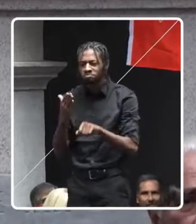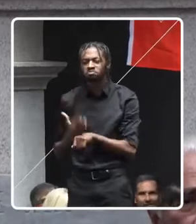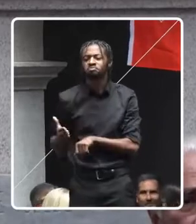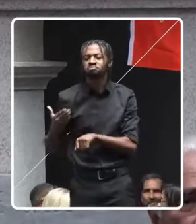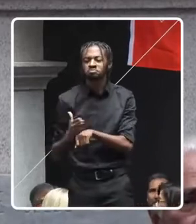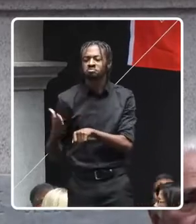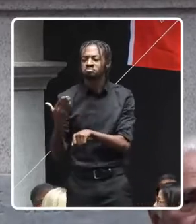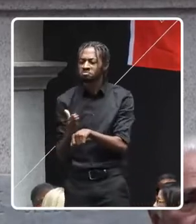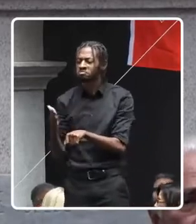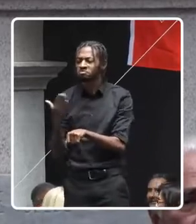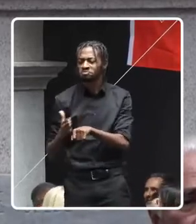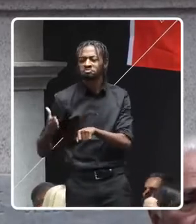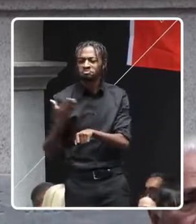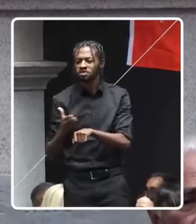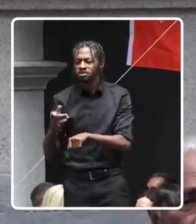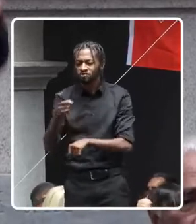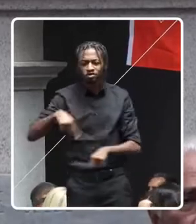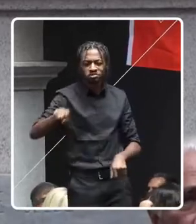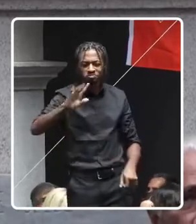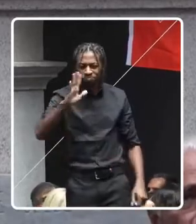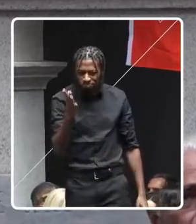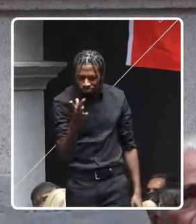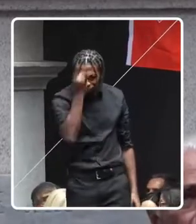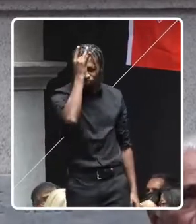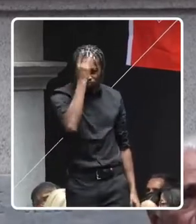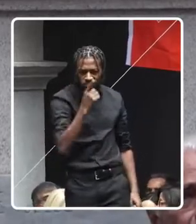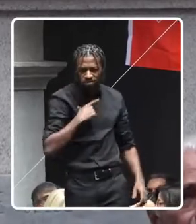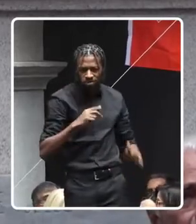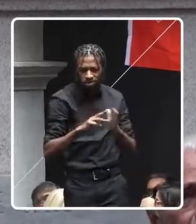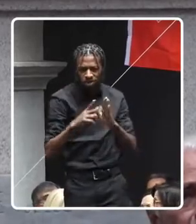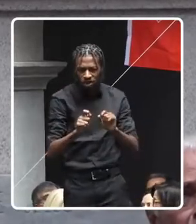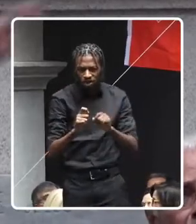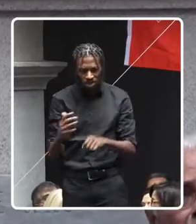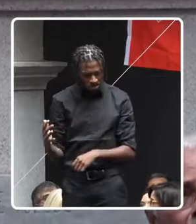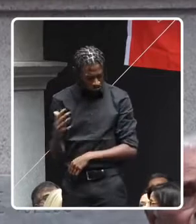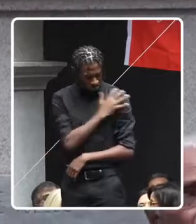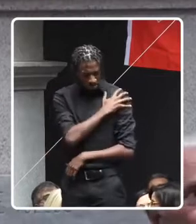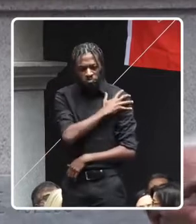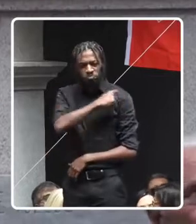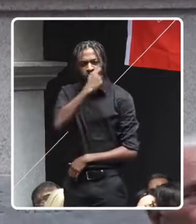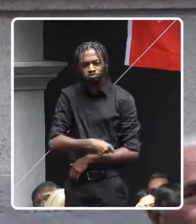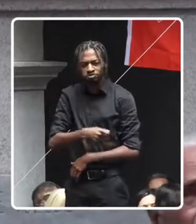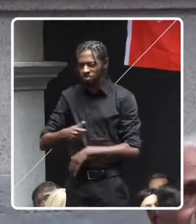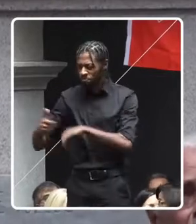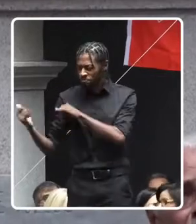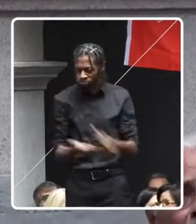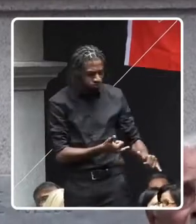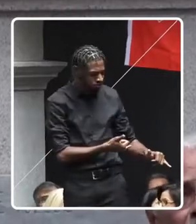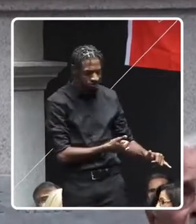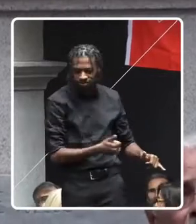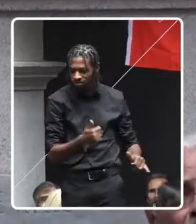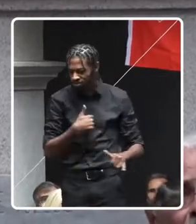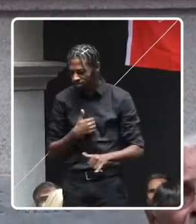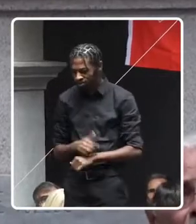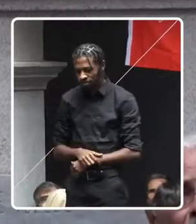que ninguém se esqueça, isso significa ditadura nunca mais e para que jamais aconteça.